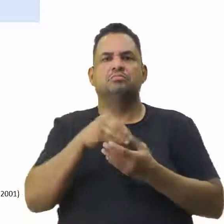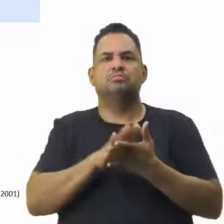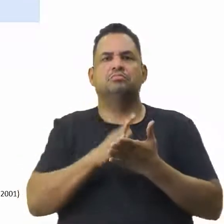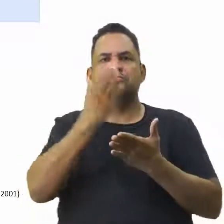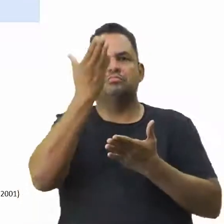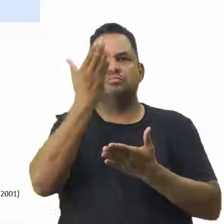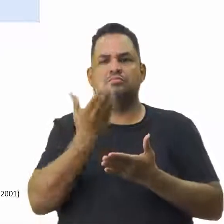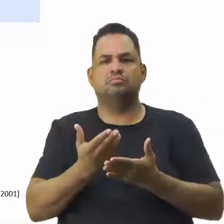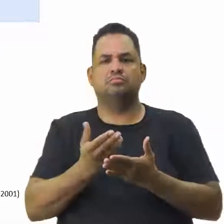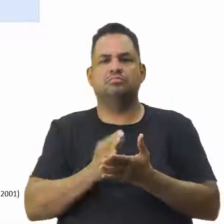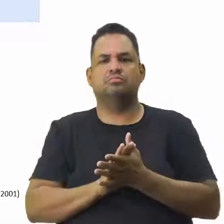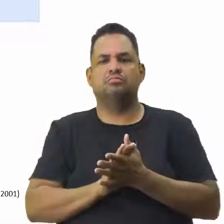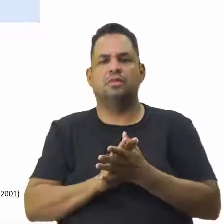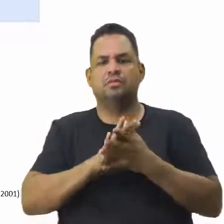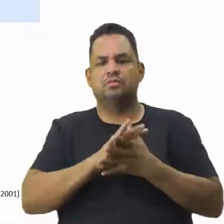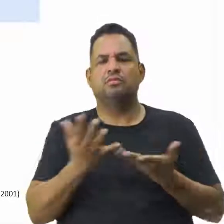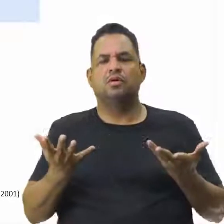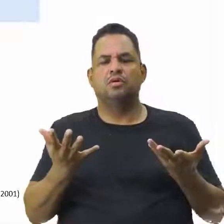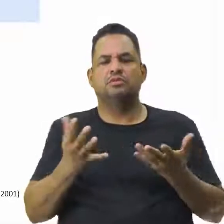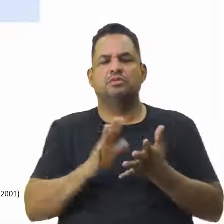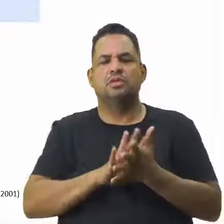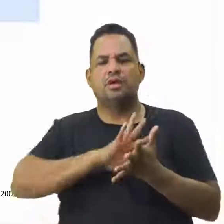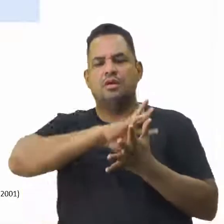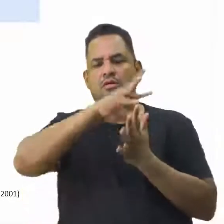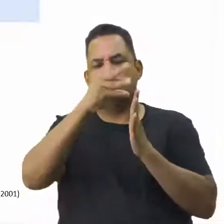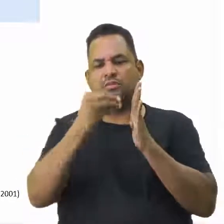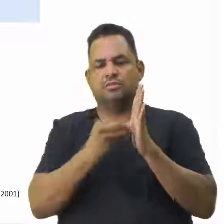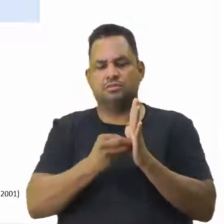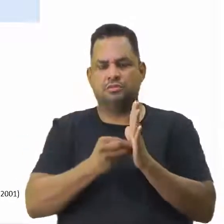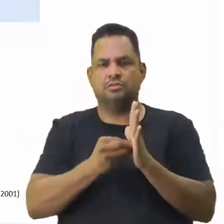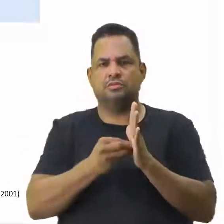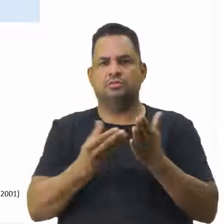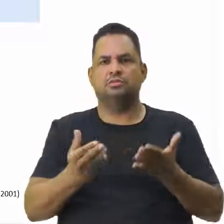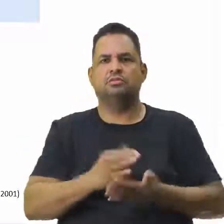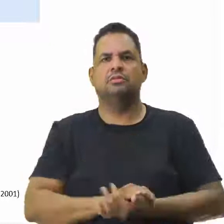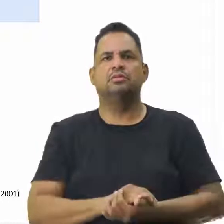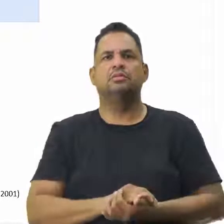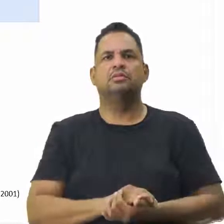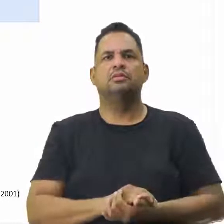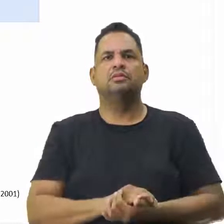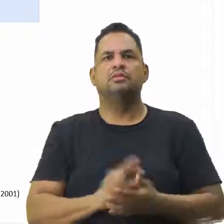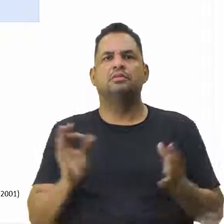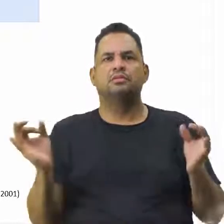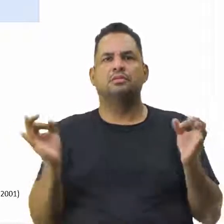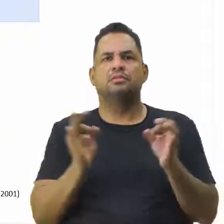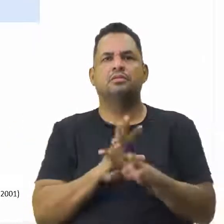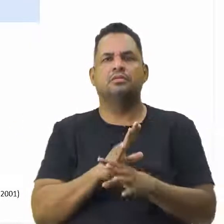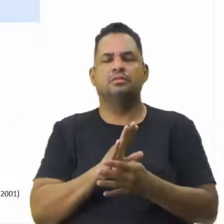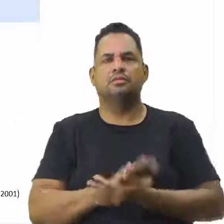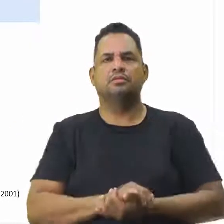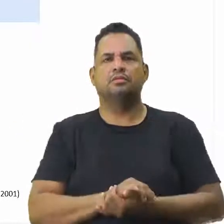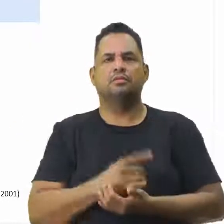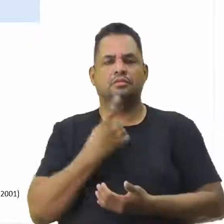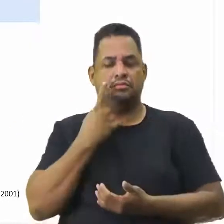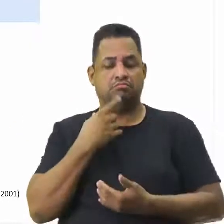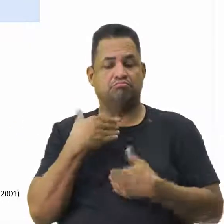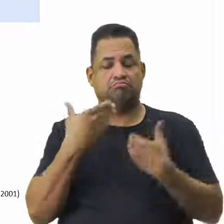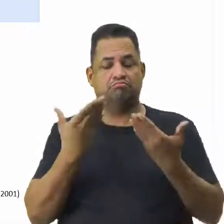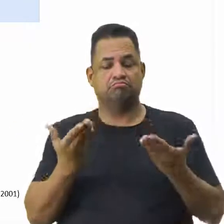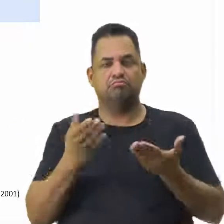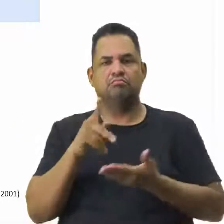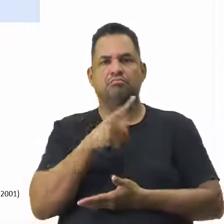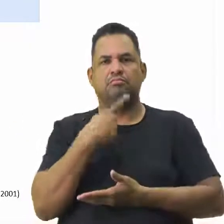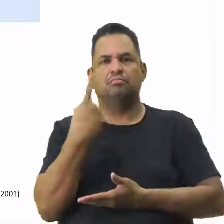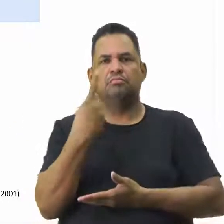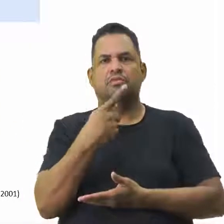grande Amazônia, tá? Portanto, veja bem aí, quando nós falamos de